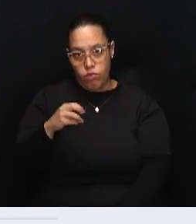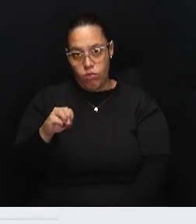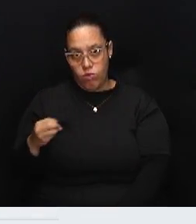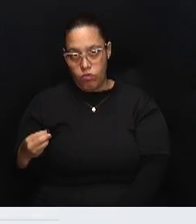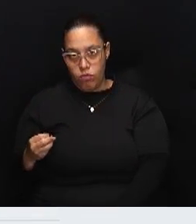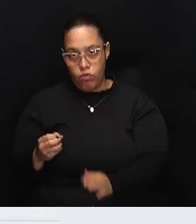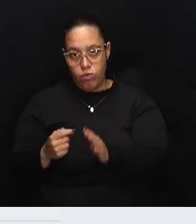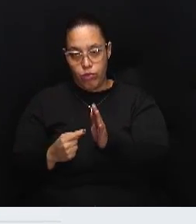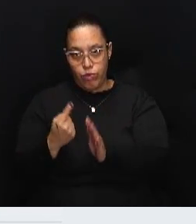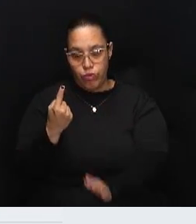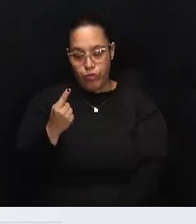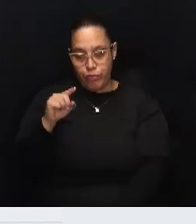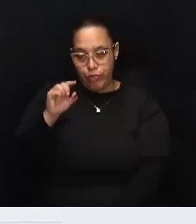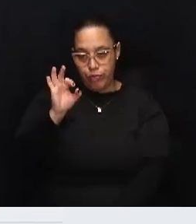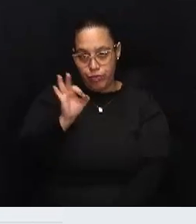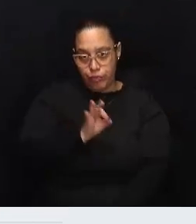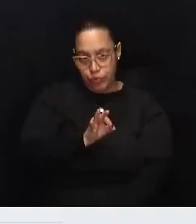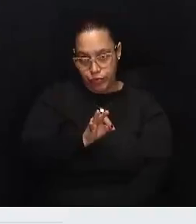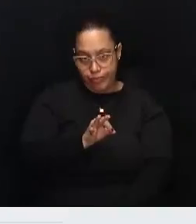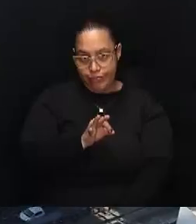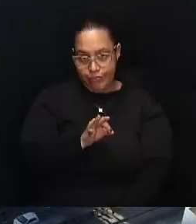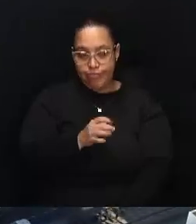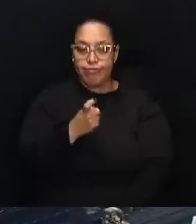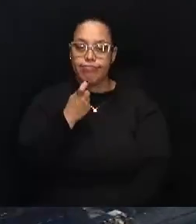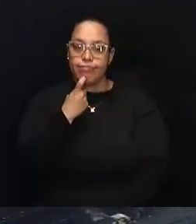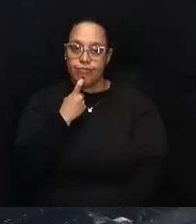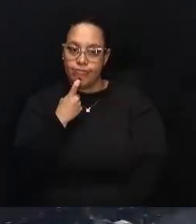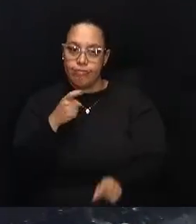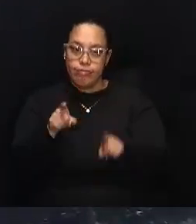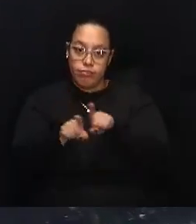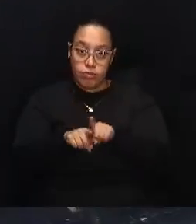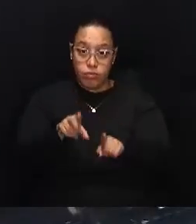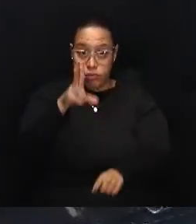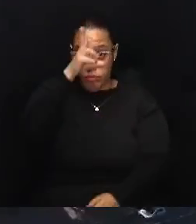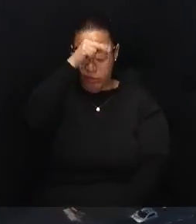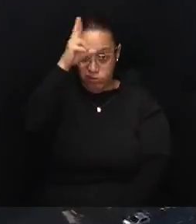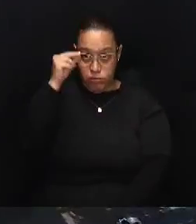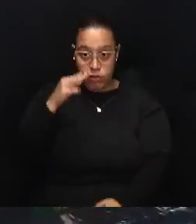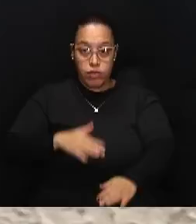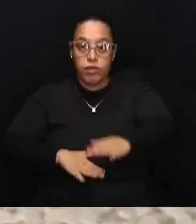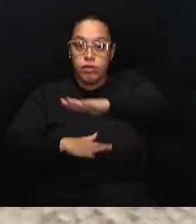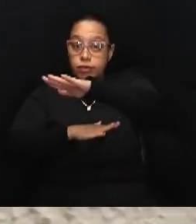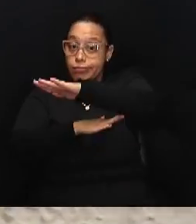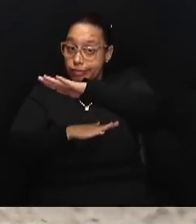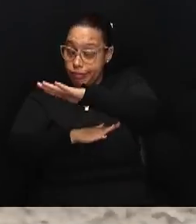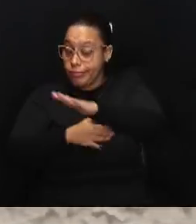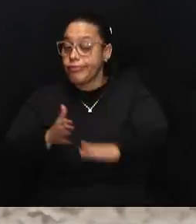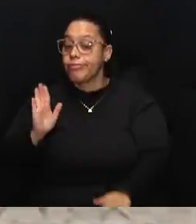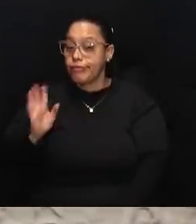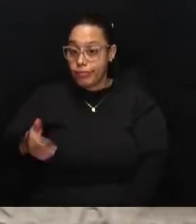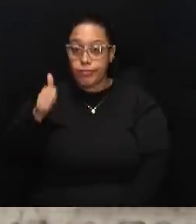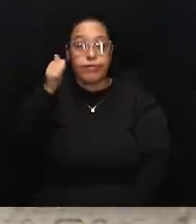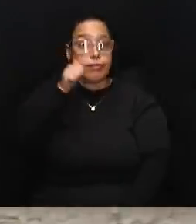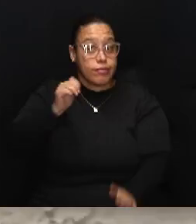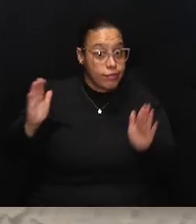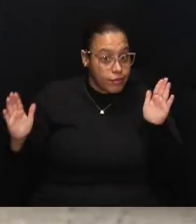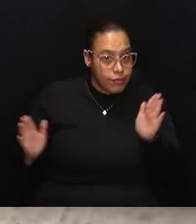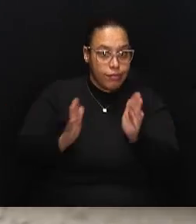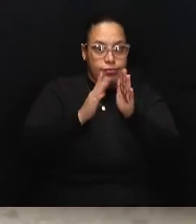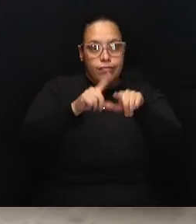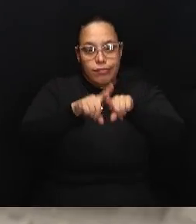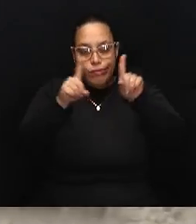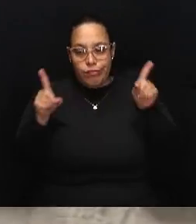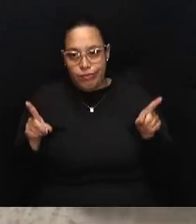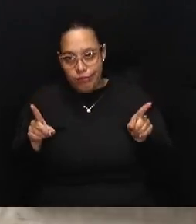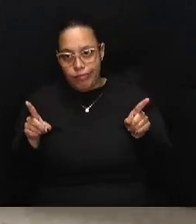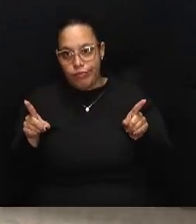2020, um aumento de 1 ponto percentual. Em Campinas, tanto a Prefeitura quanto a Câmara já tiveram mulheres à